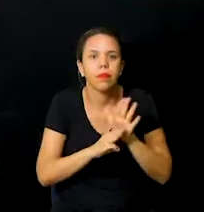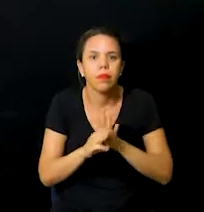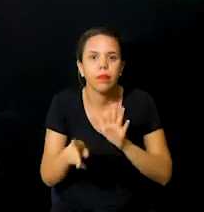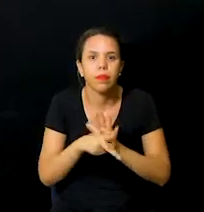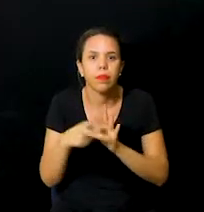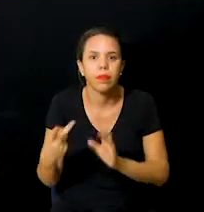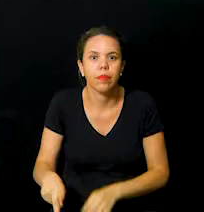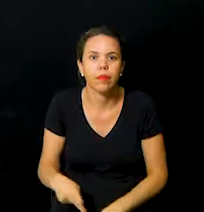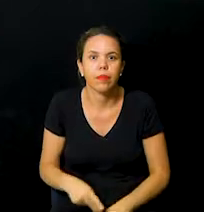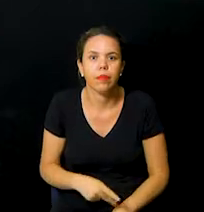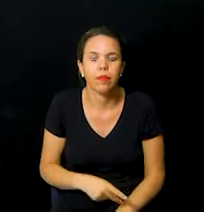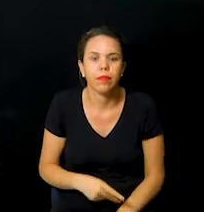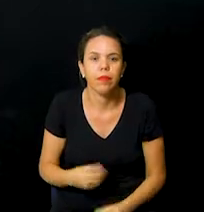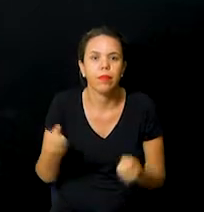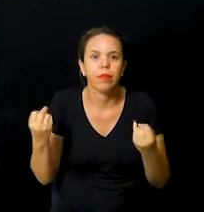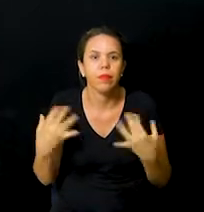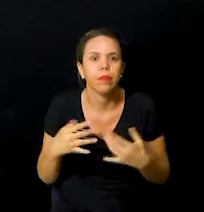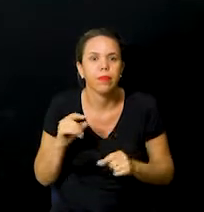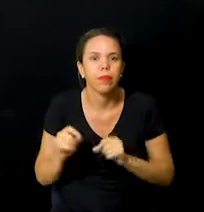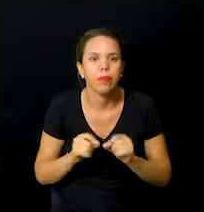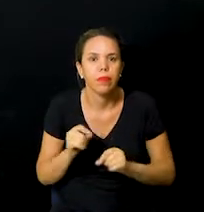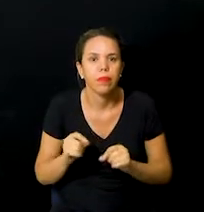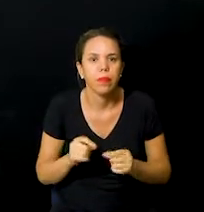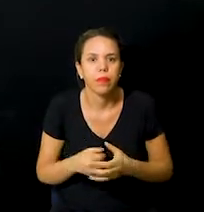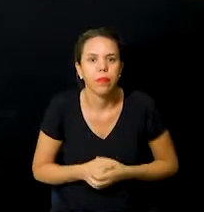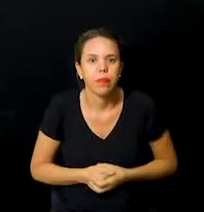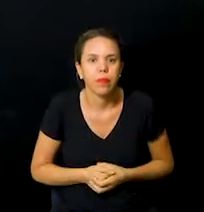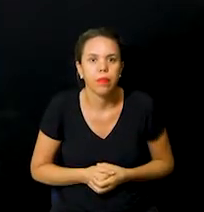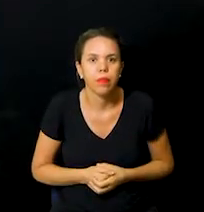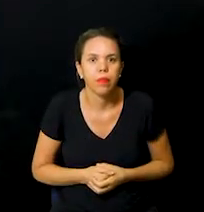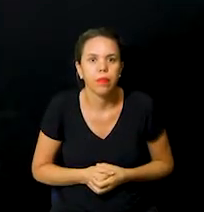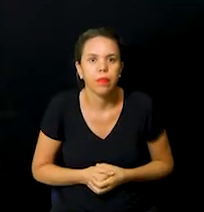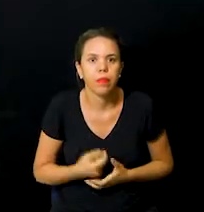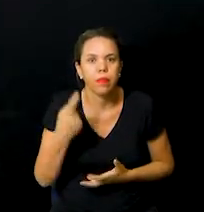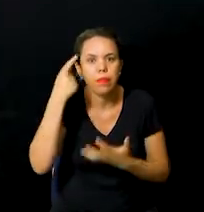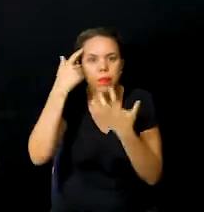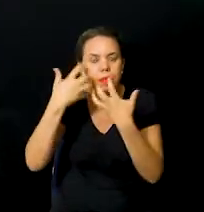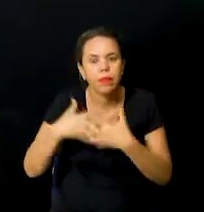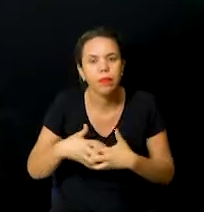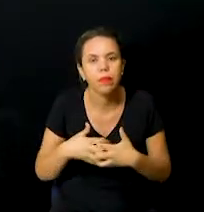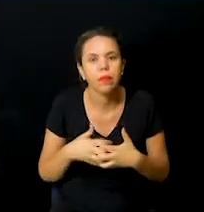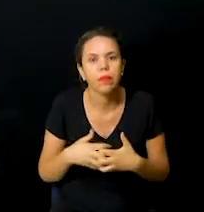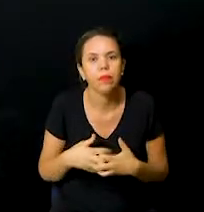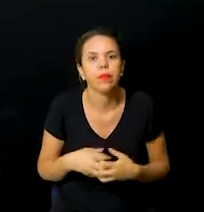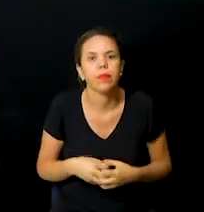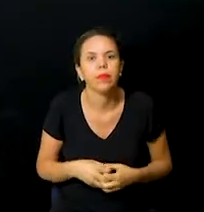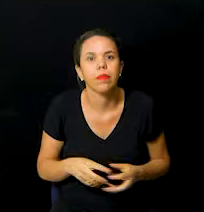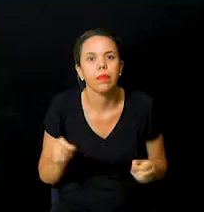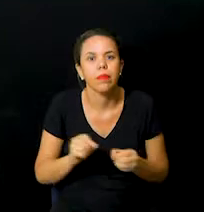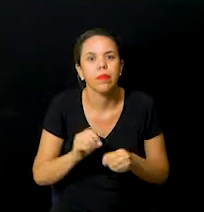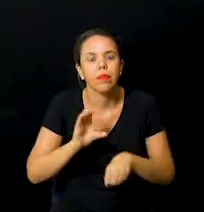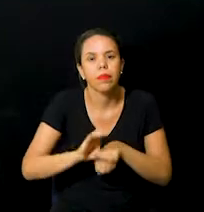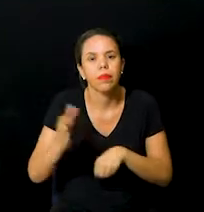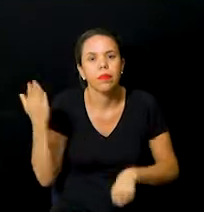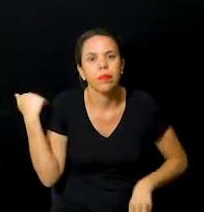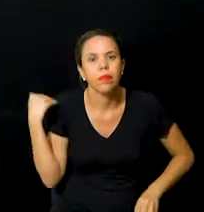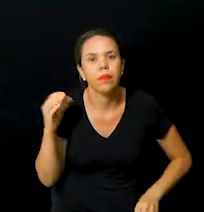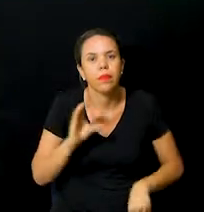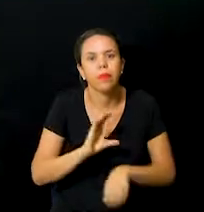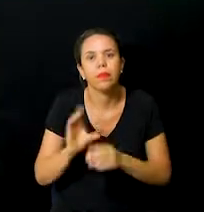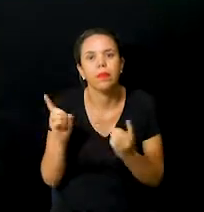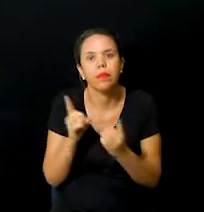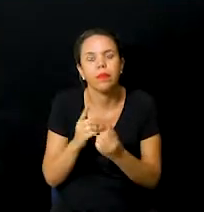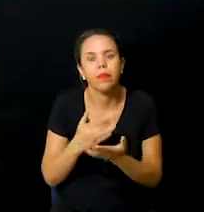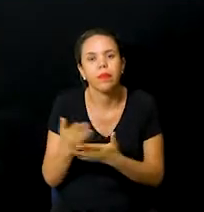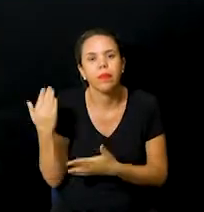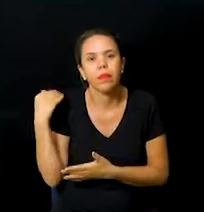método próprio. Me conta o que é isso exatamente, porque às vezes a gente pensa o seguinte: ah, a pessoa vai lá, fez o curso, começou a